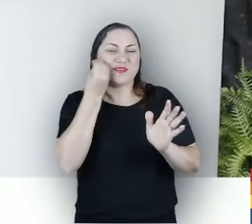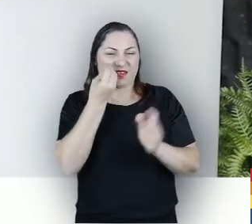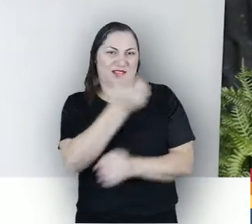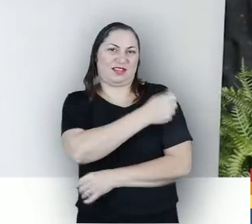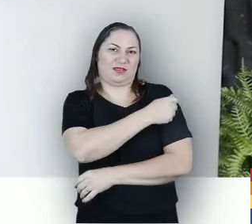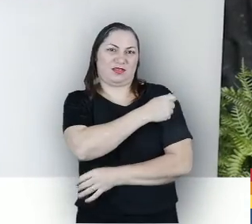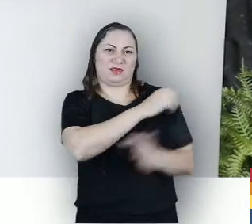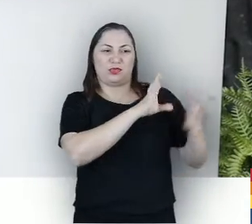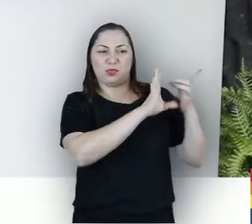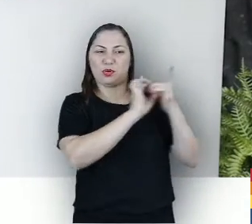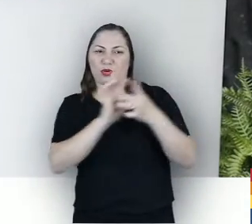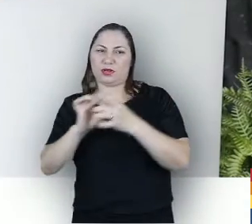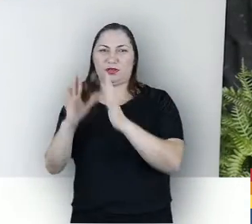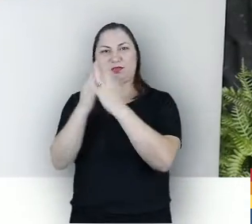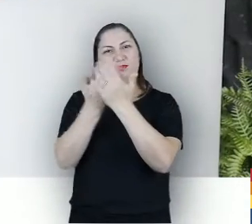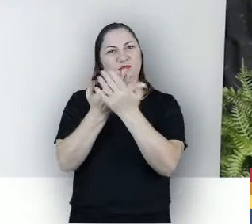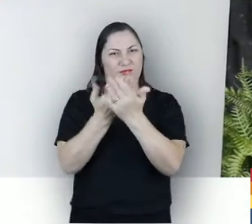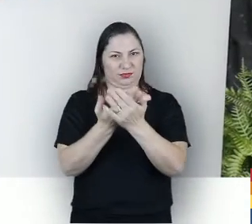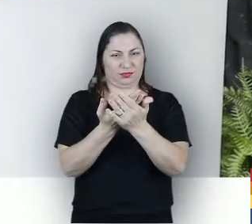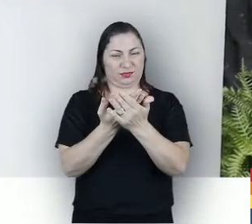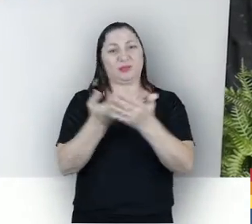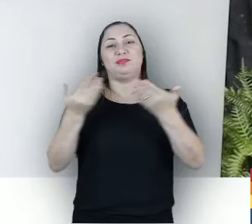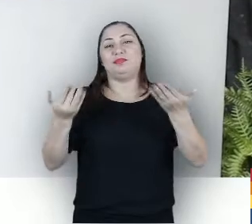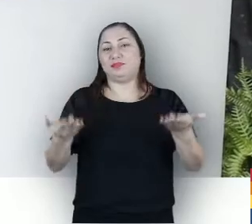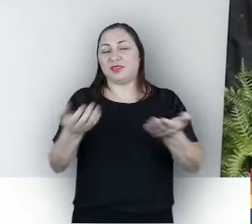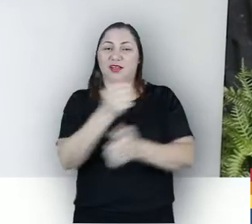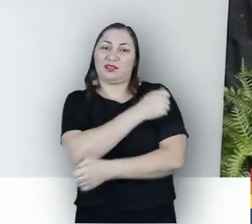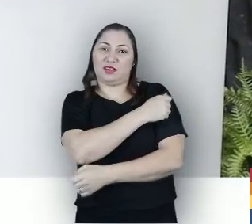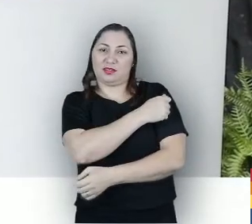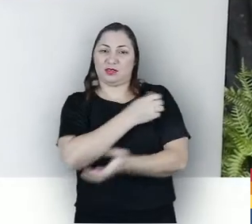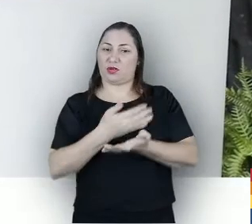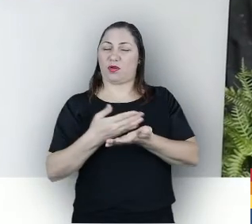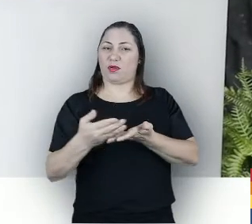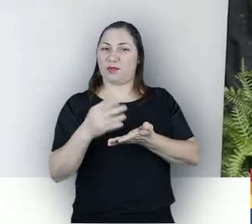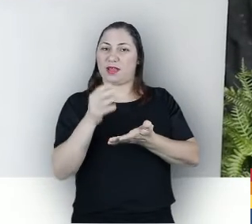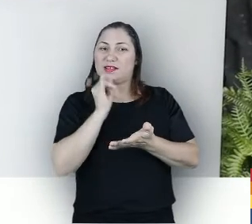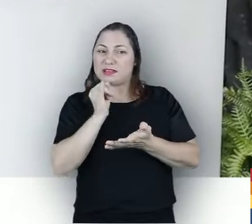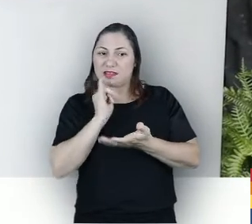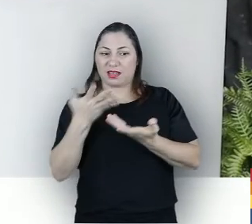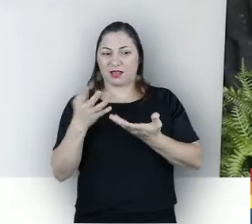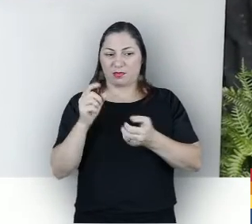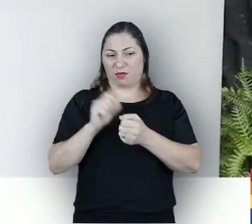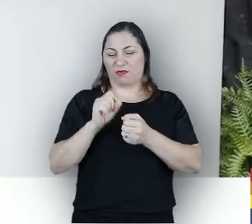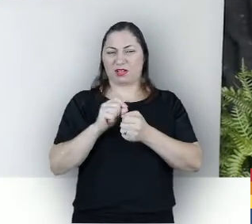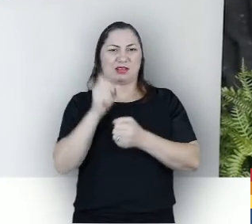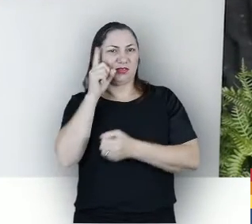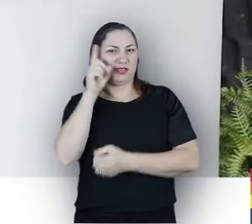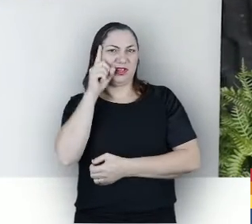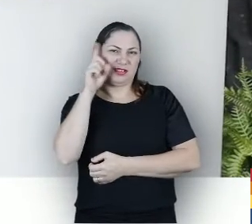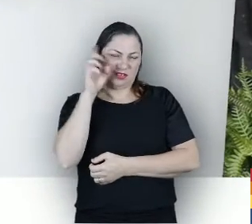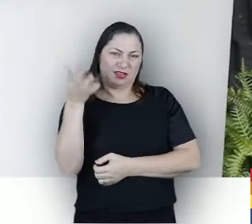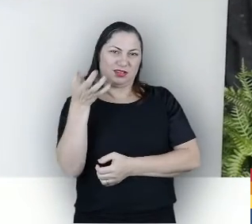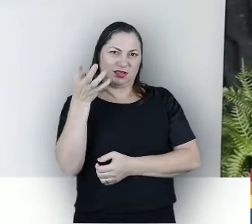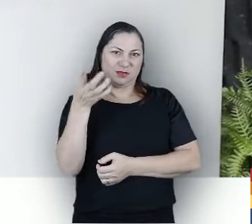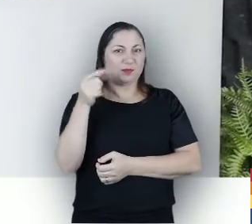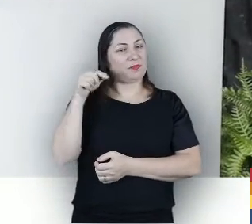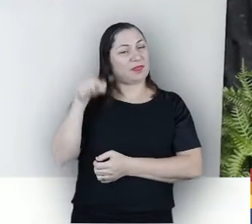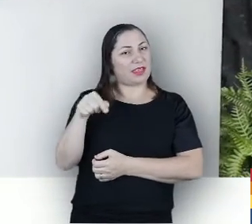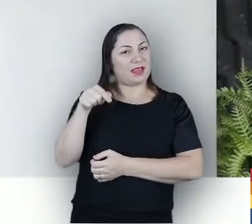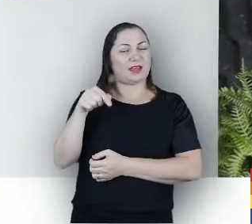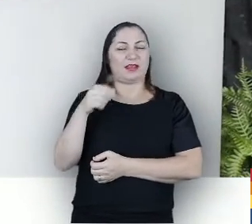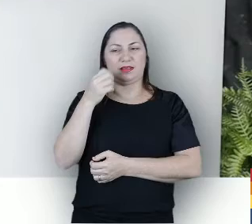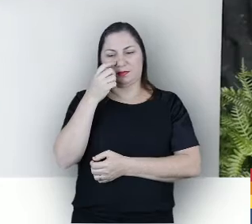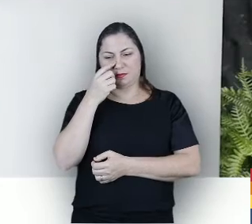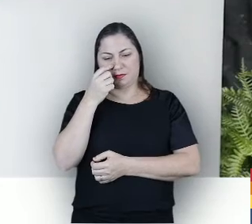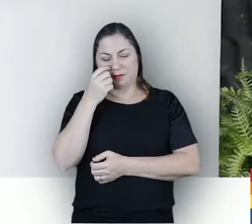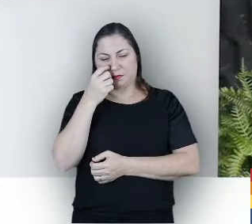que os estudantes estão assistindo, é importante porque quando a gente faz isso, o que é que a gente faz? A gente acaba trazendo a